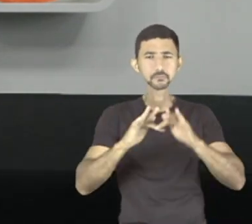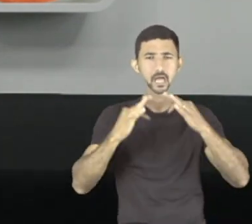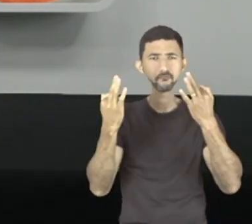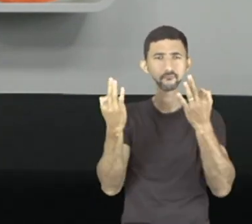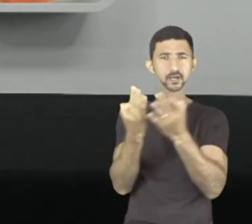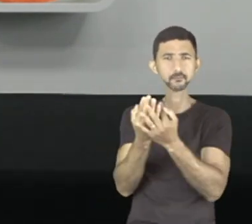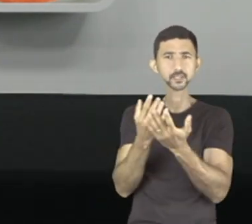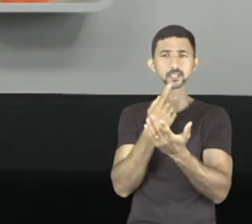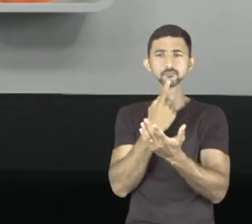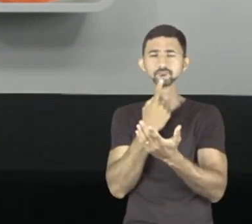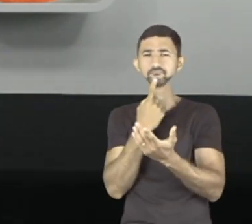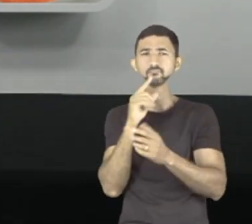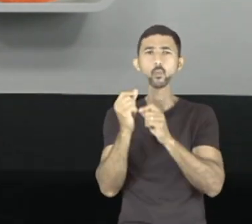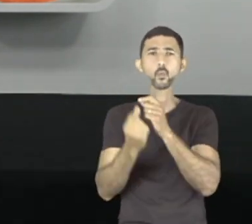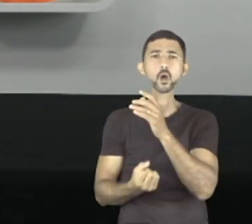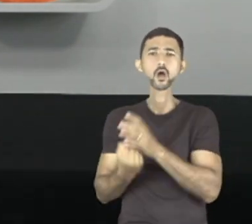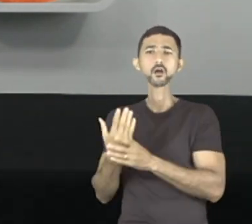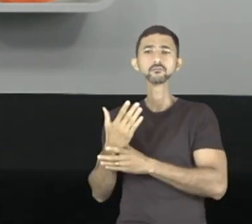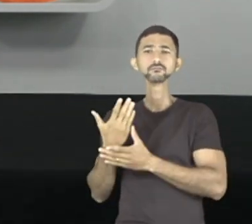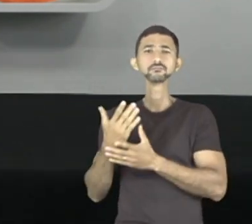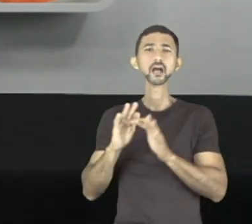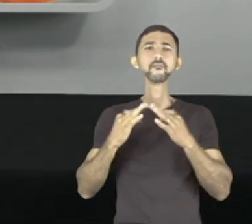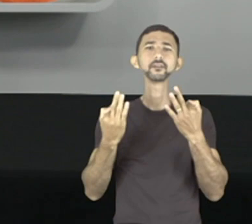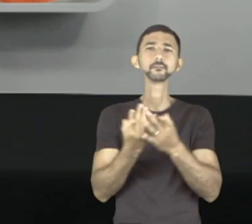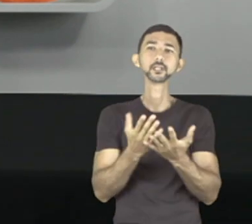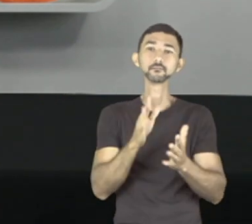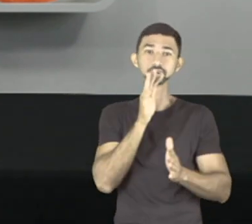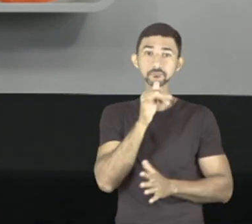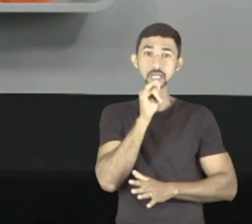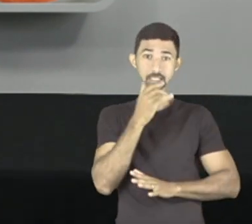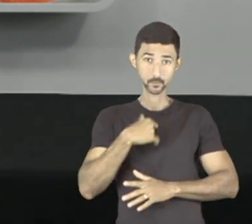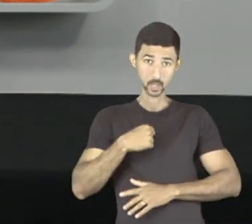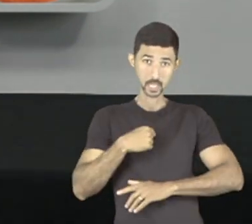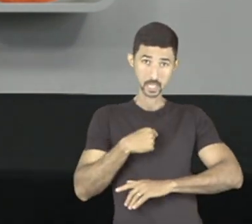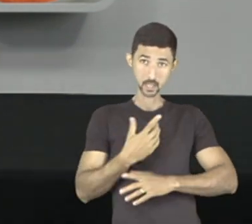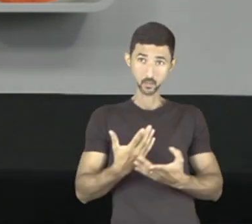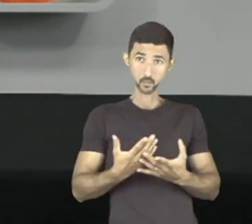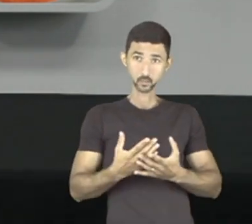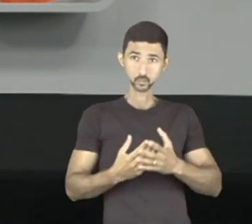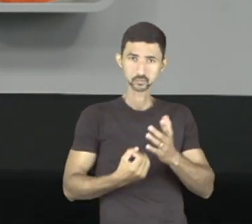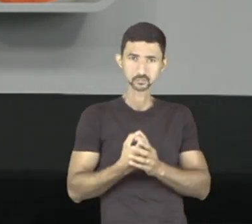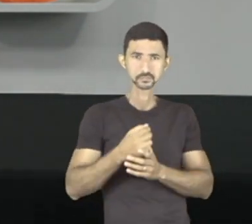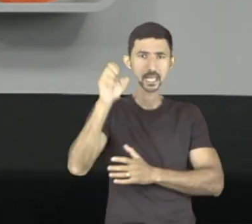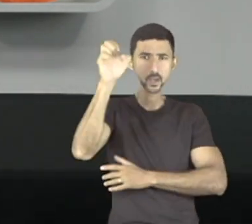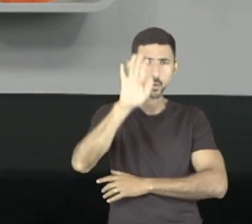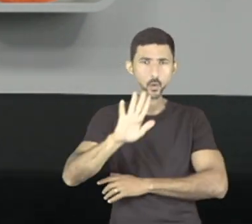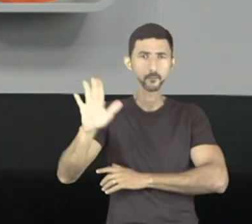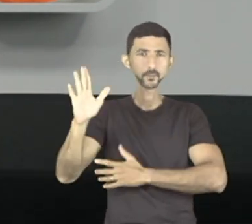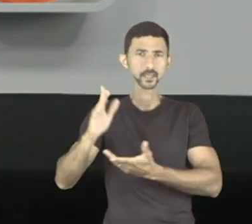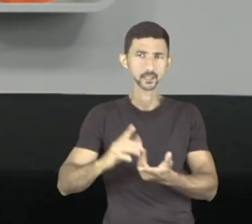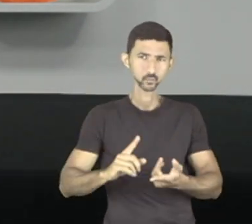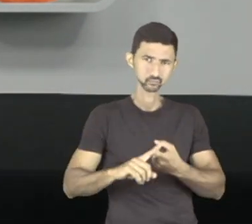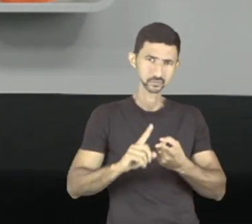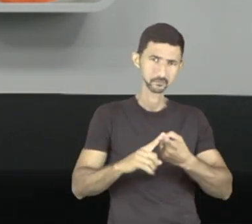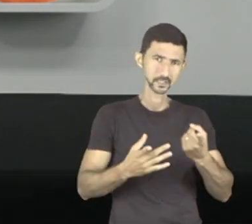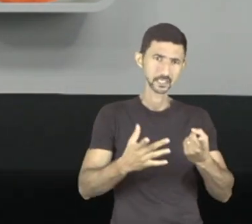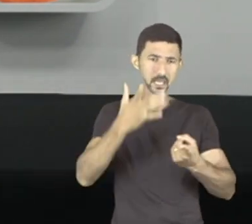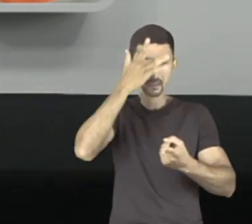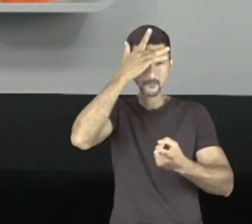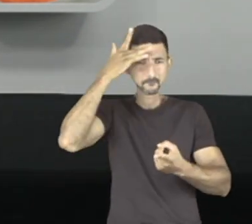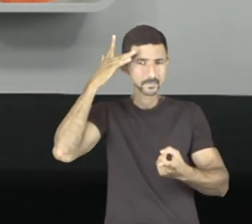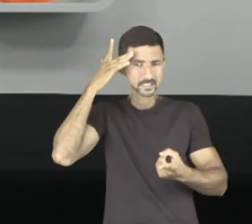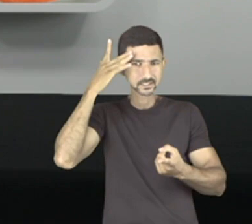família qual a origem da sua família. Eu, por exemplo, tenho origem de europeus, de